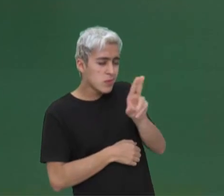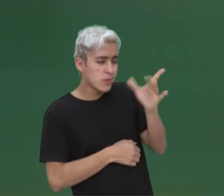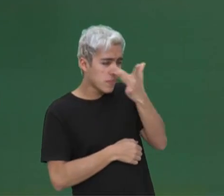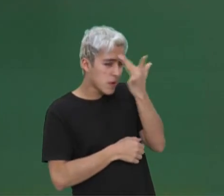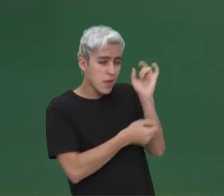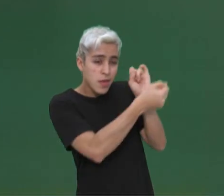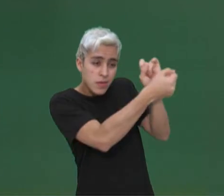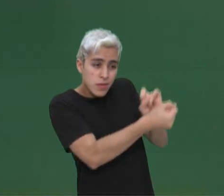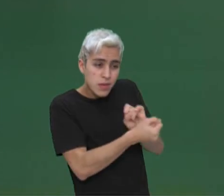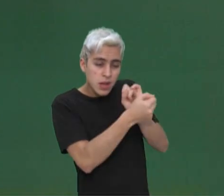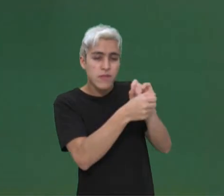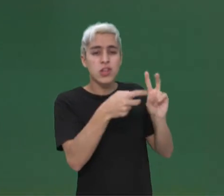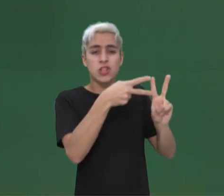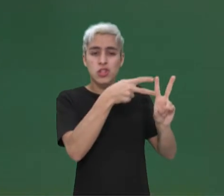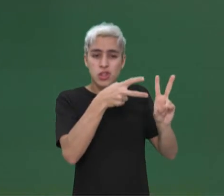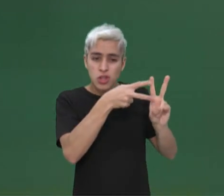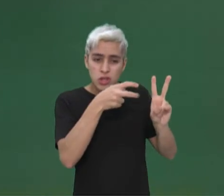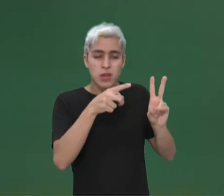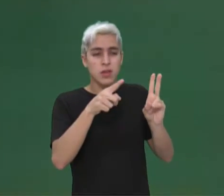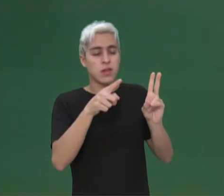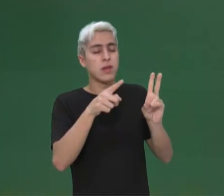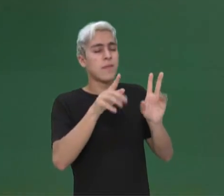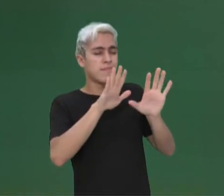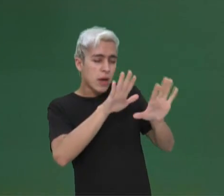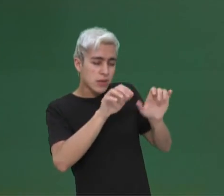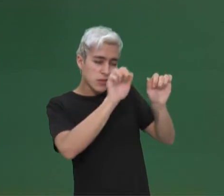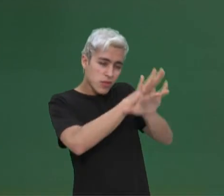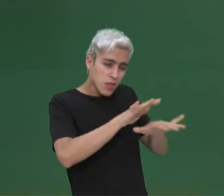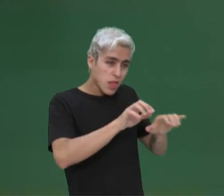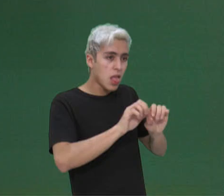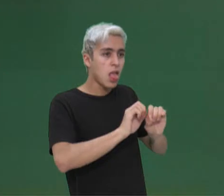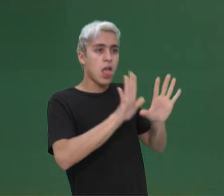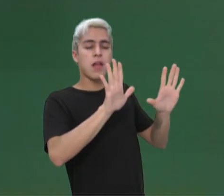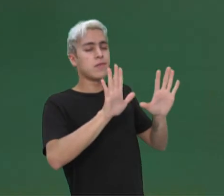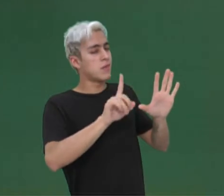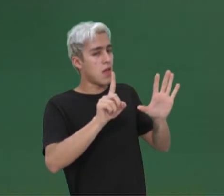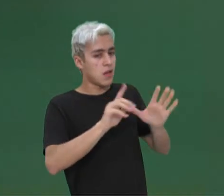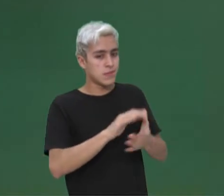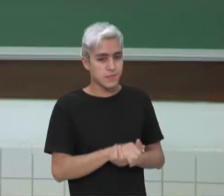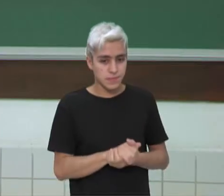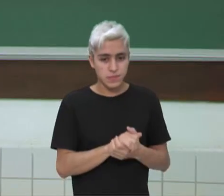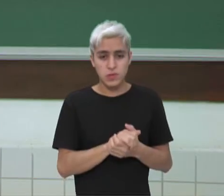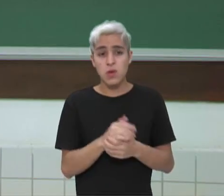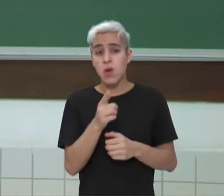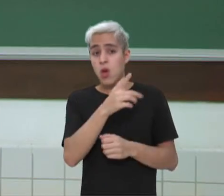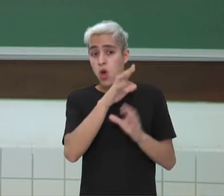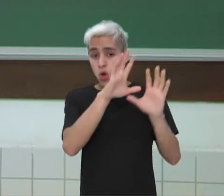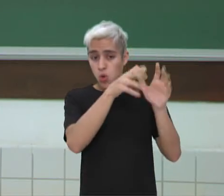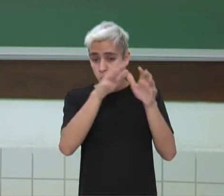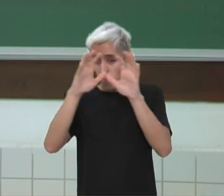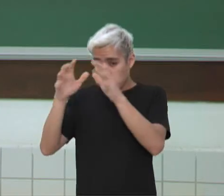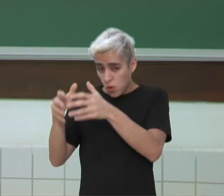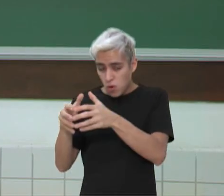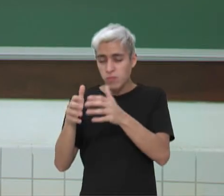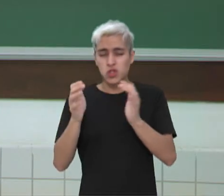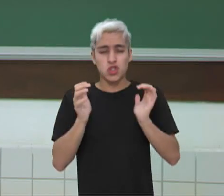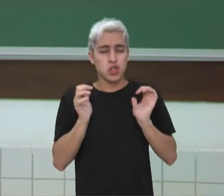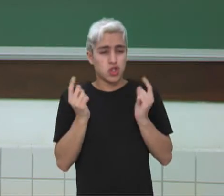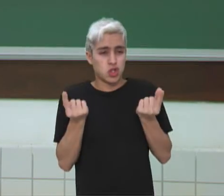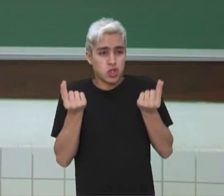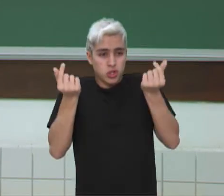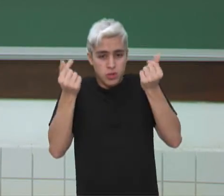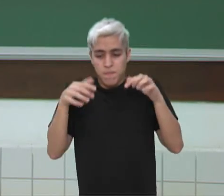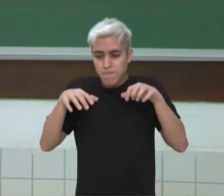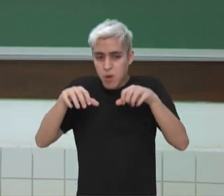mas indígena e disfarçada. Os chapetones e os crioulos eram essa elite colonial.